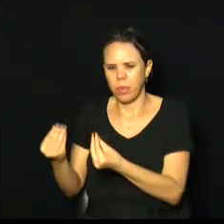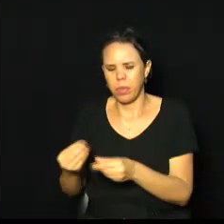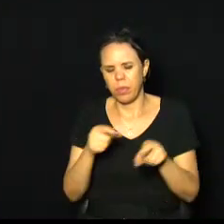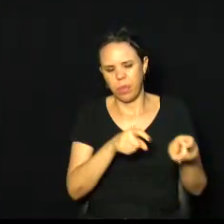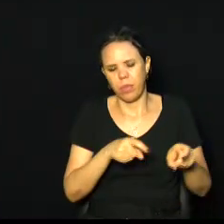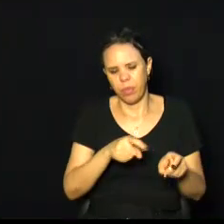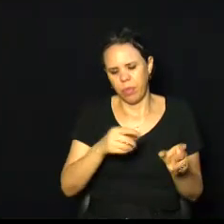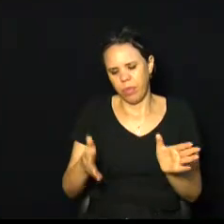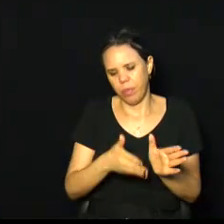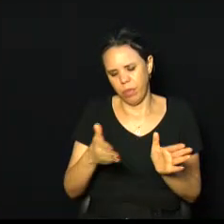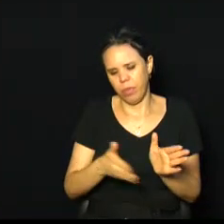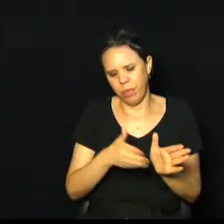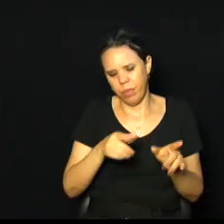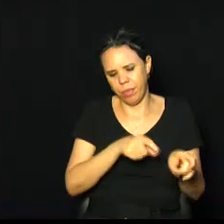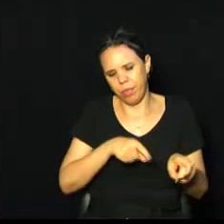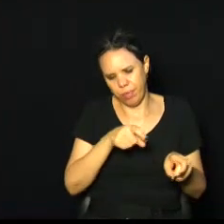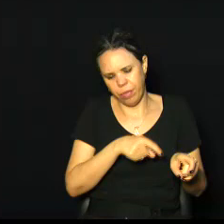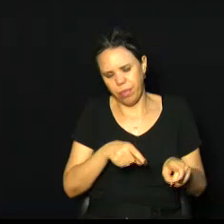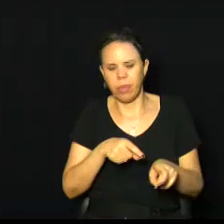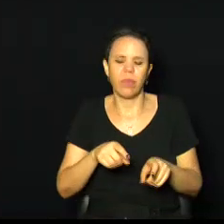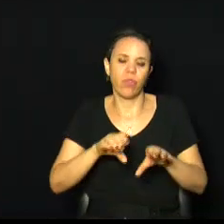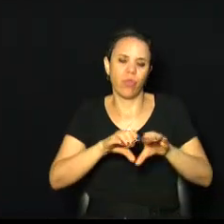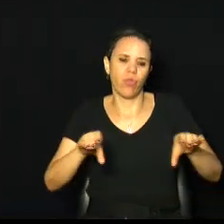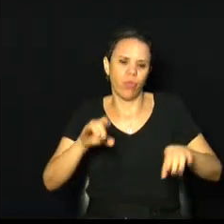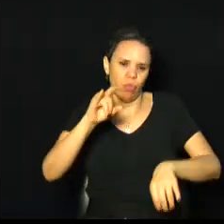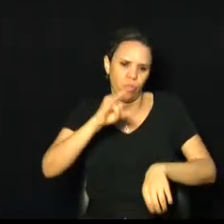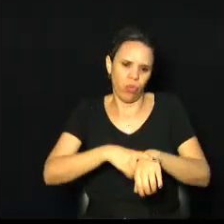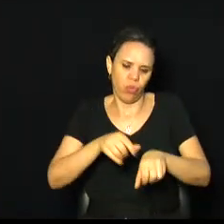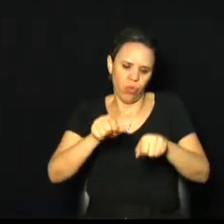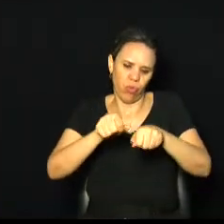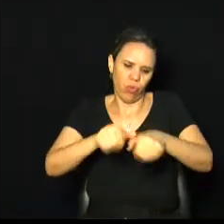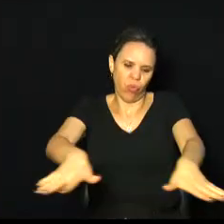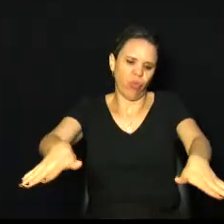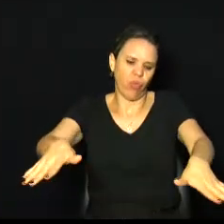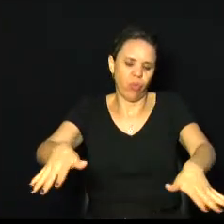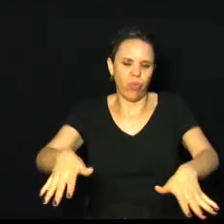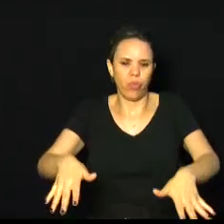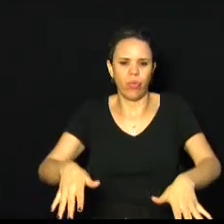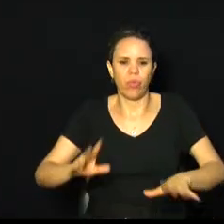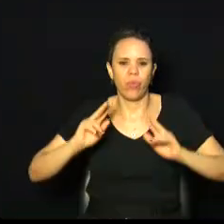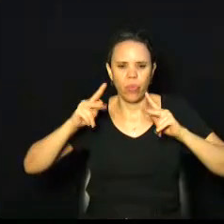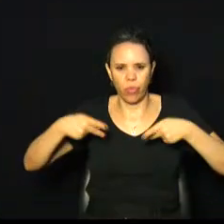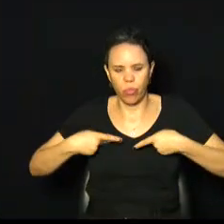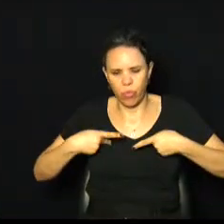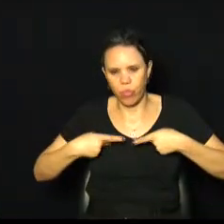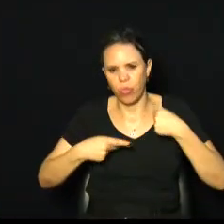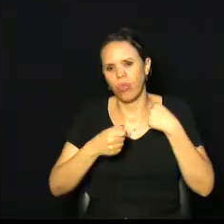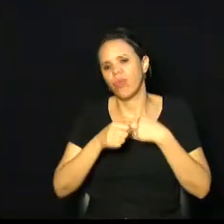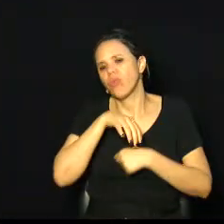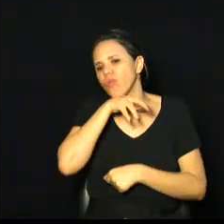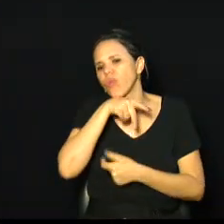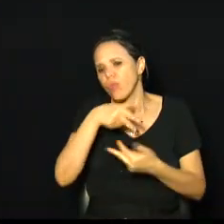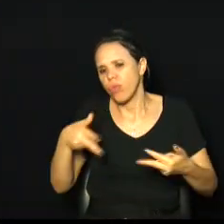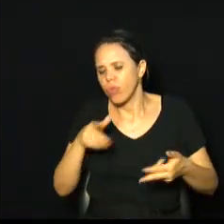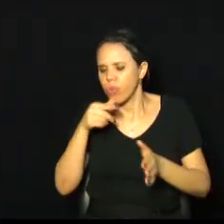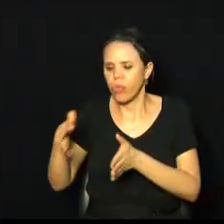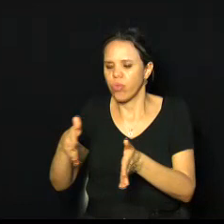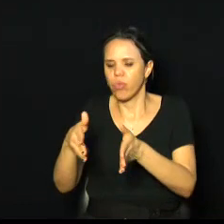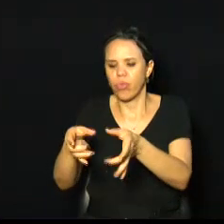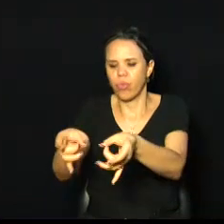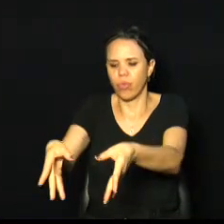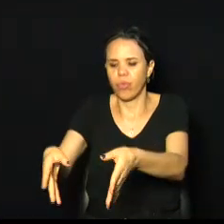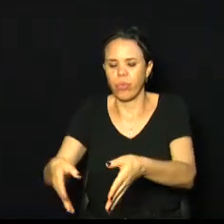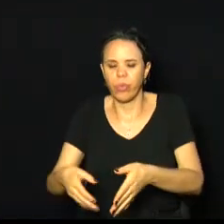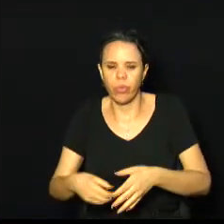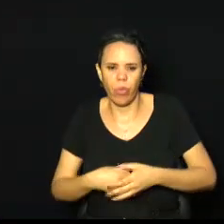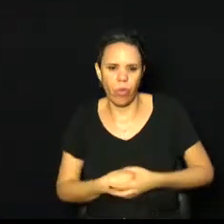né, jogam o seu esgoto, tanto humano como animal, nos rios.